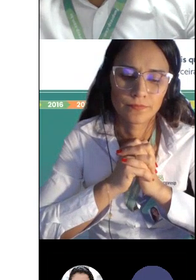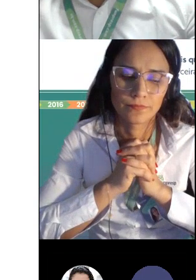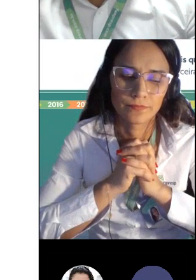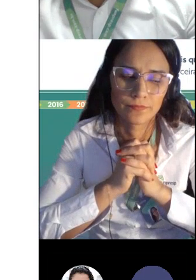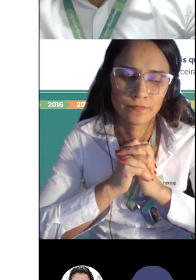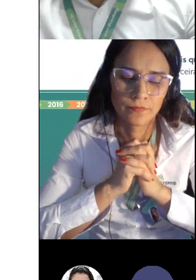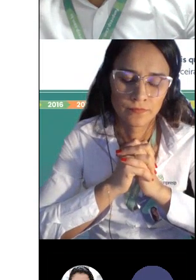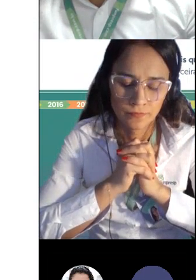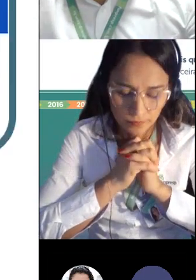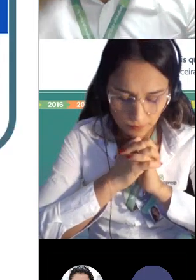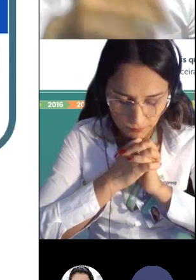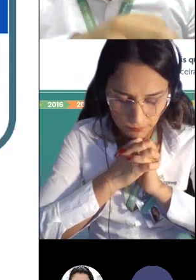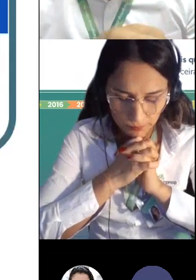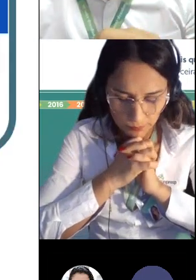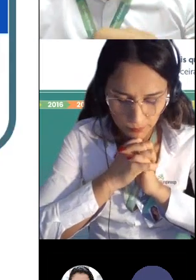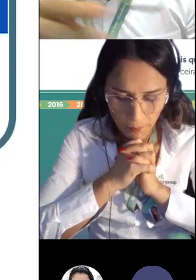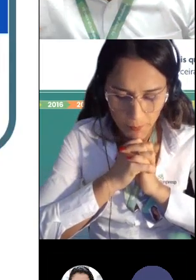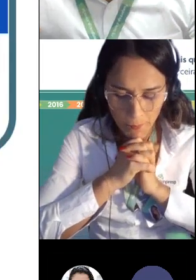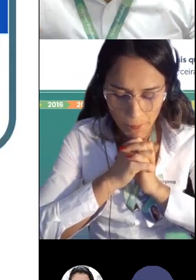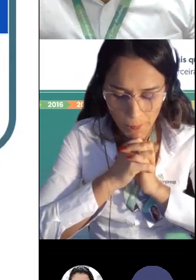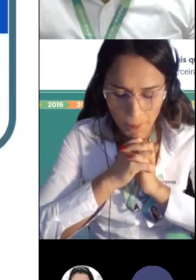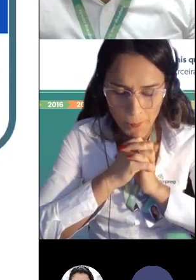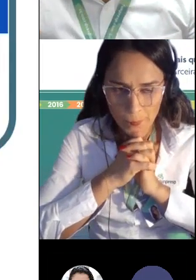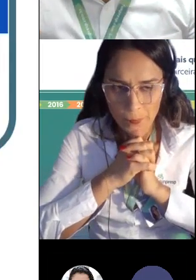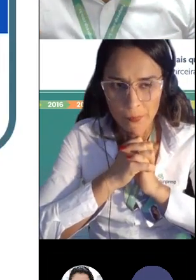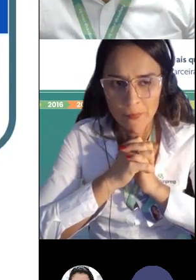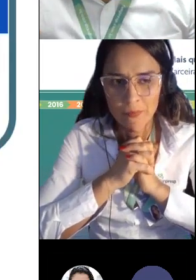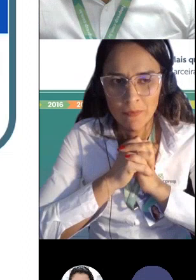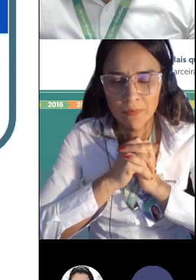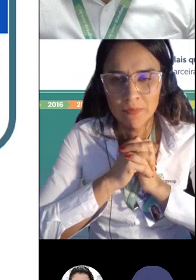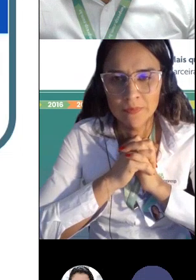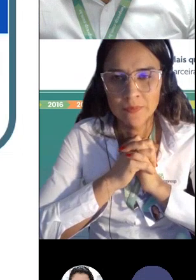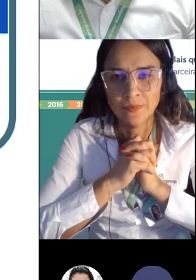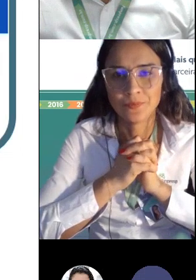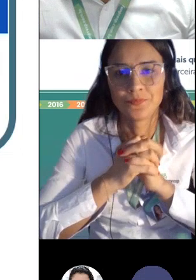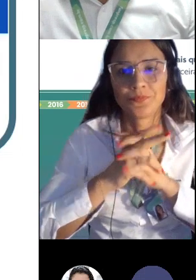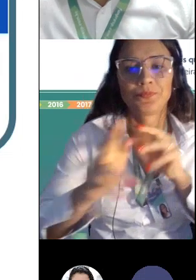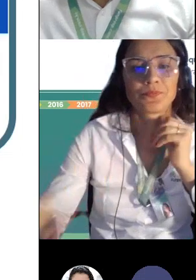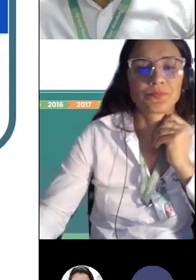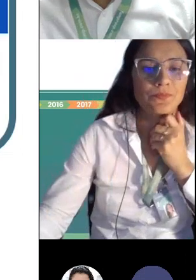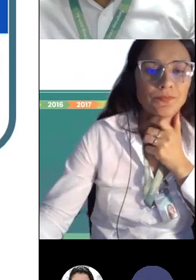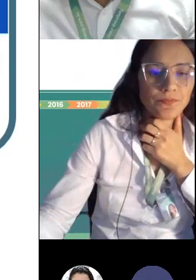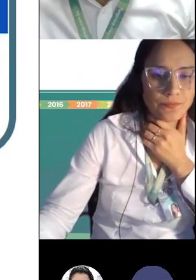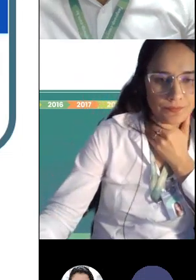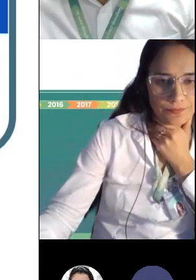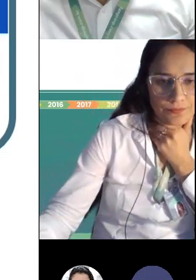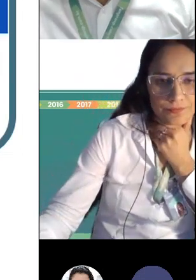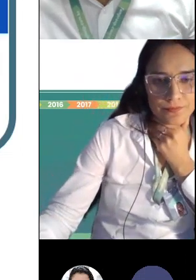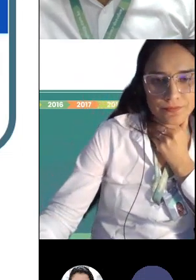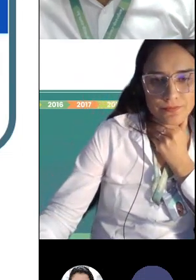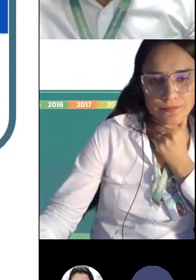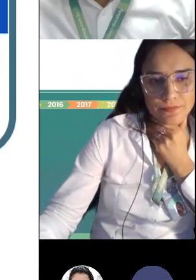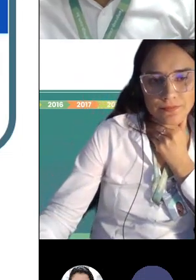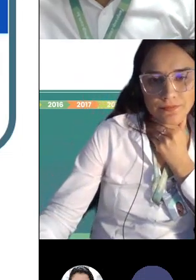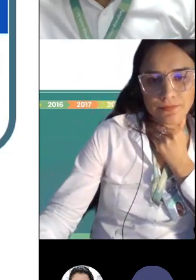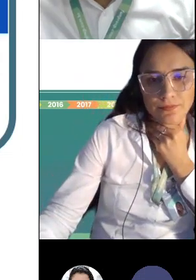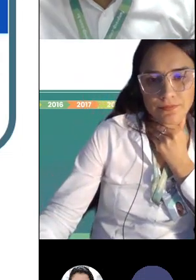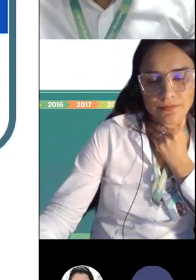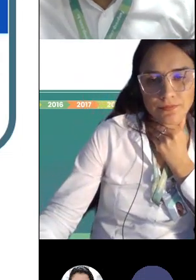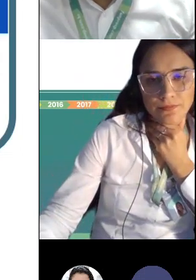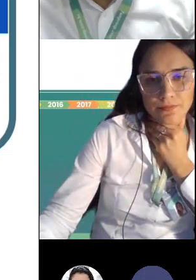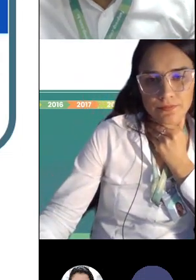isso também, tá? São algumas opções que você tem. Como que eu posso aumentar o meu benefício da Funpresp? Tanto o ativo normal